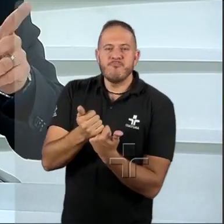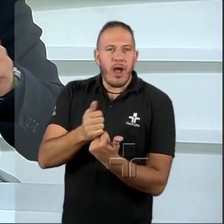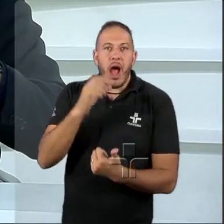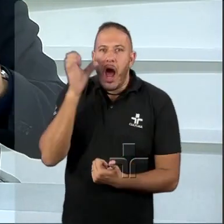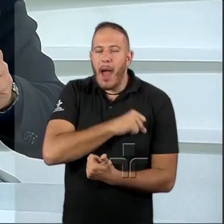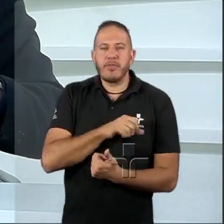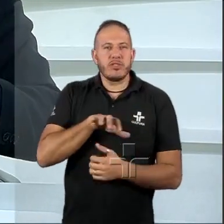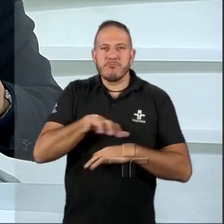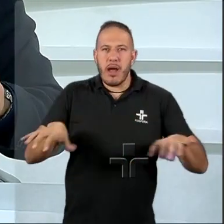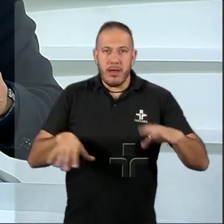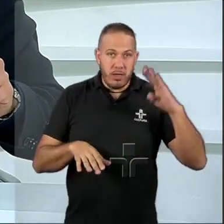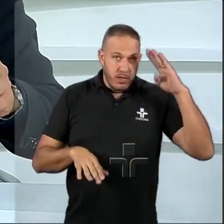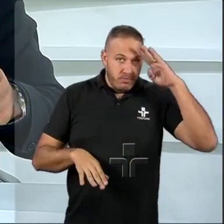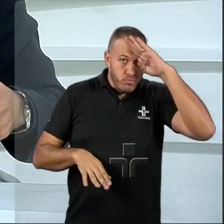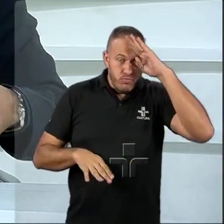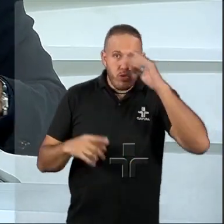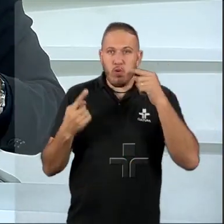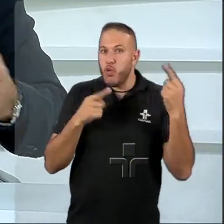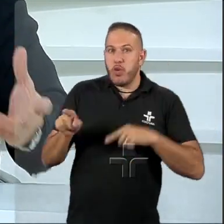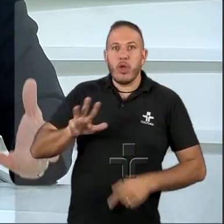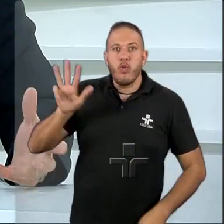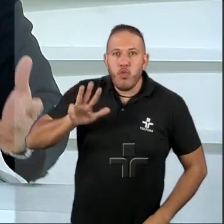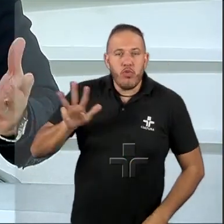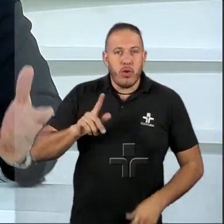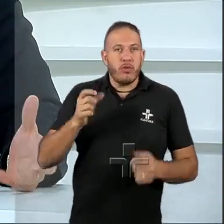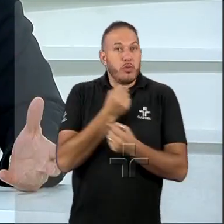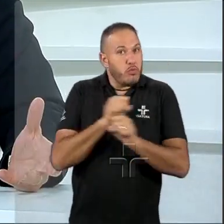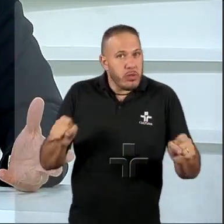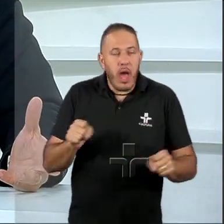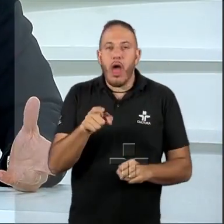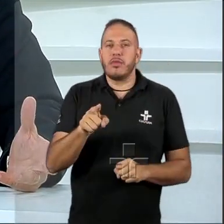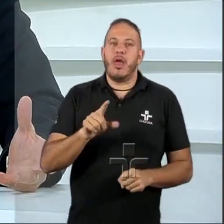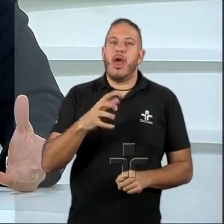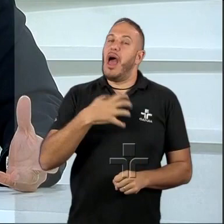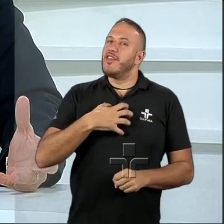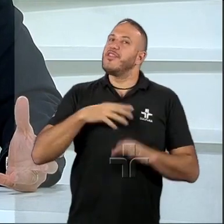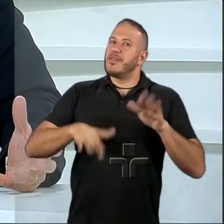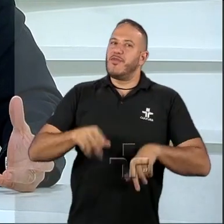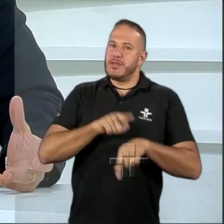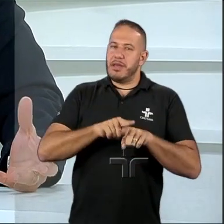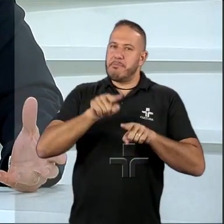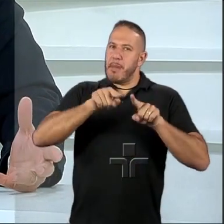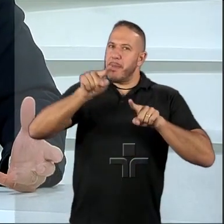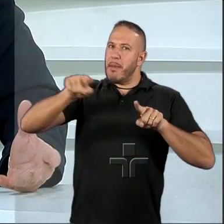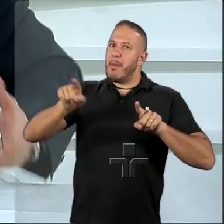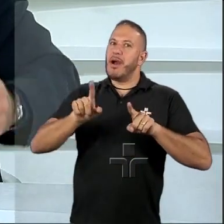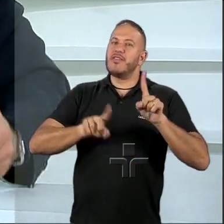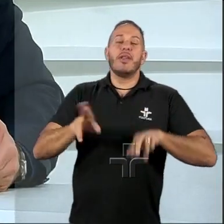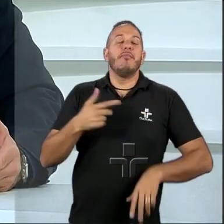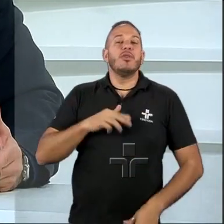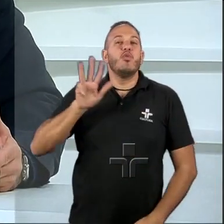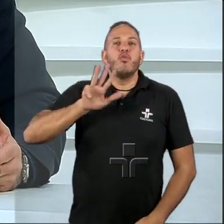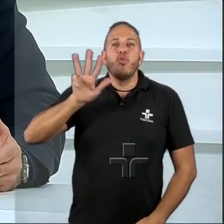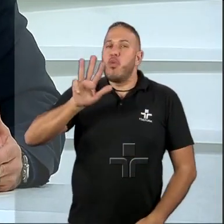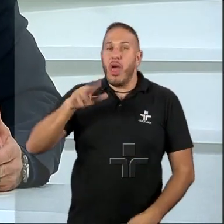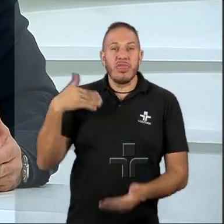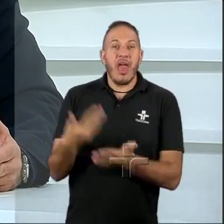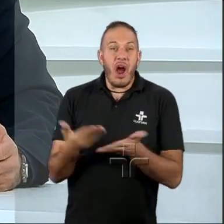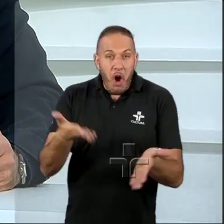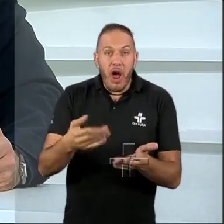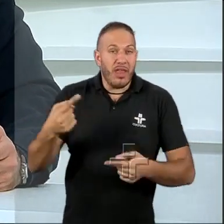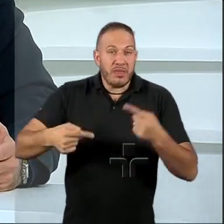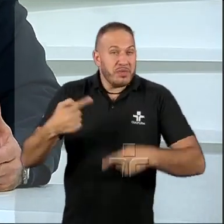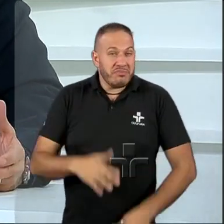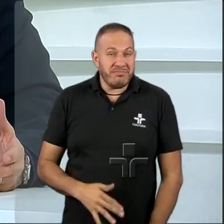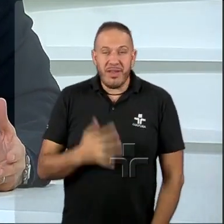antagonismo Bolsonaro-Lula não pudesse se fazer, talvez o cenário realmente fosse outro. Mas o Lula não saiu até agora da disputa, né?